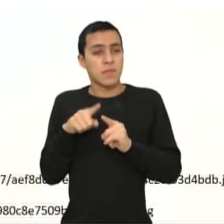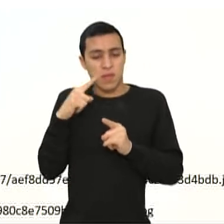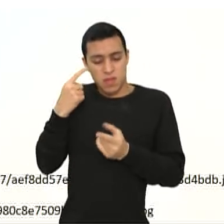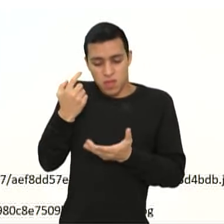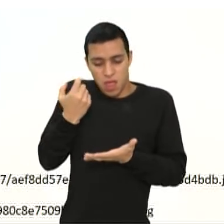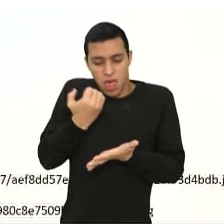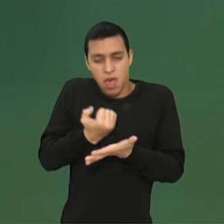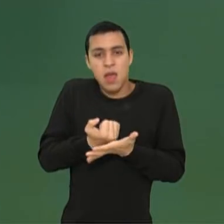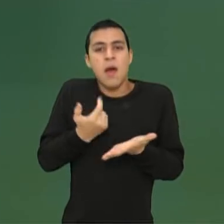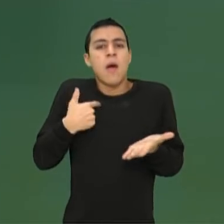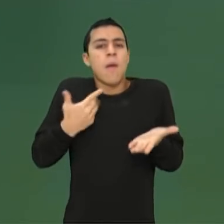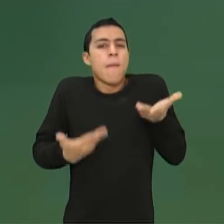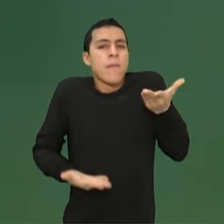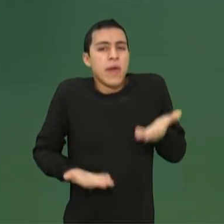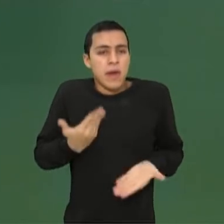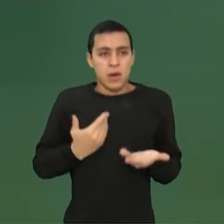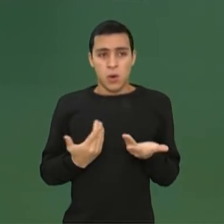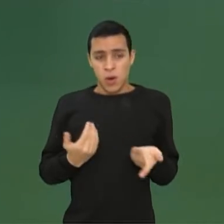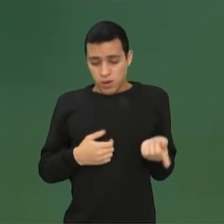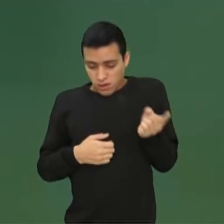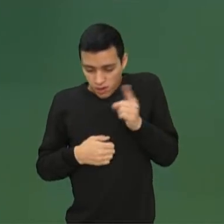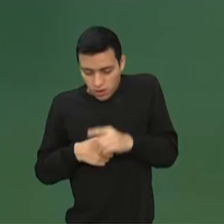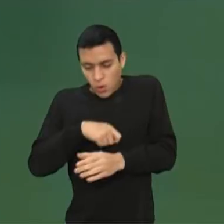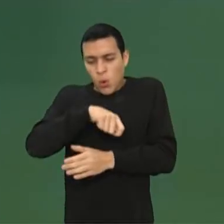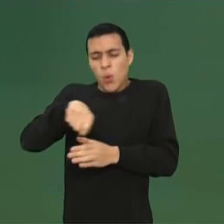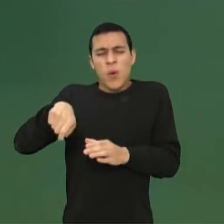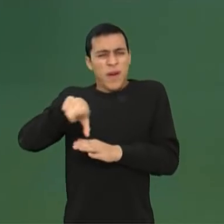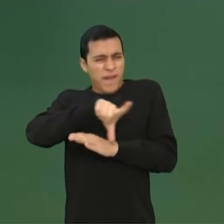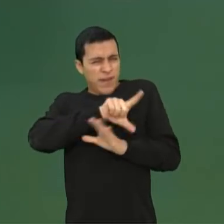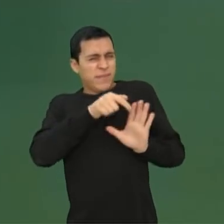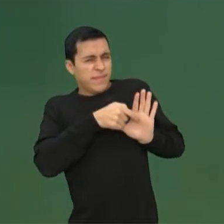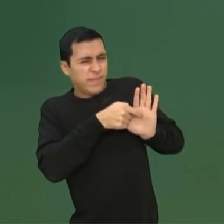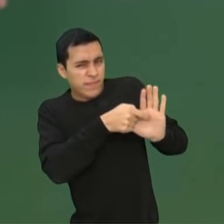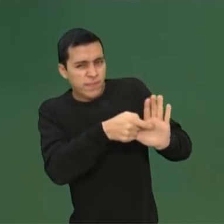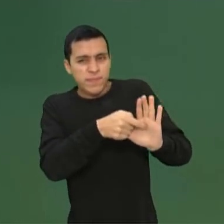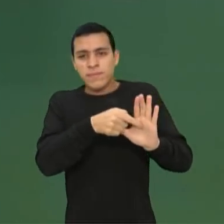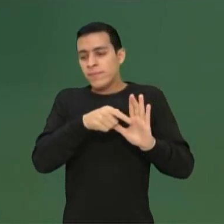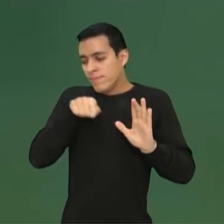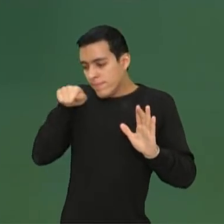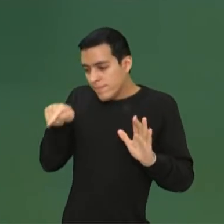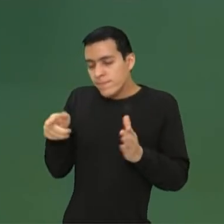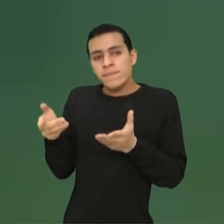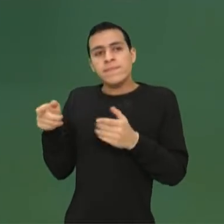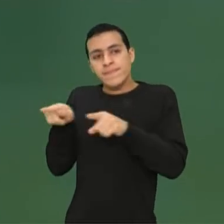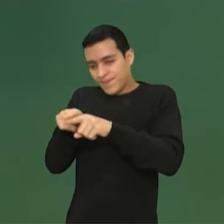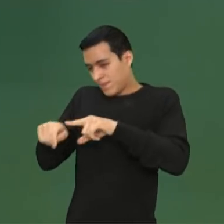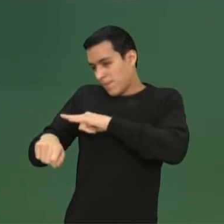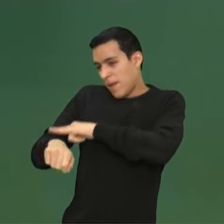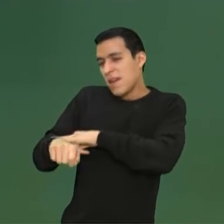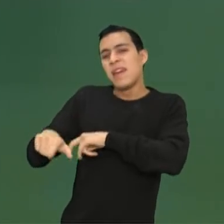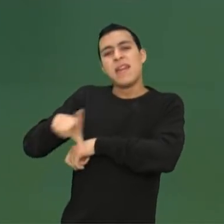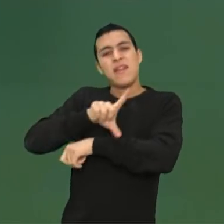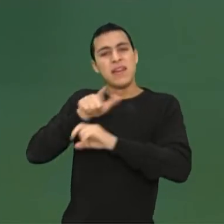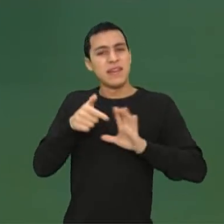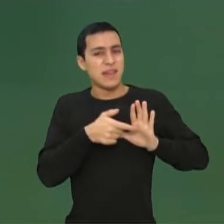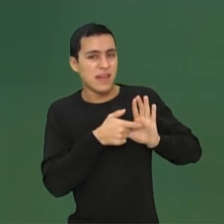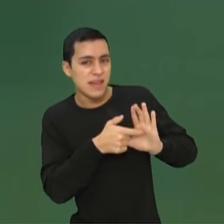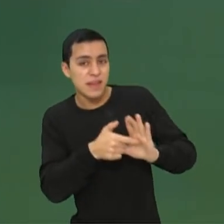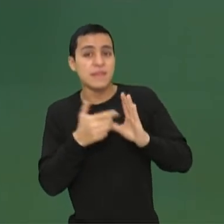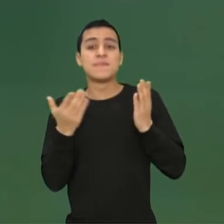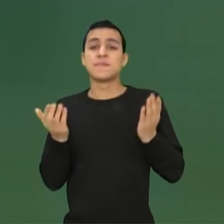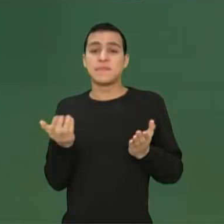seu peso. A balança de cozinha que eu mostrei para vocês, a balança de banheiro que eu mostrei para vocês.